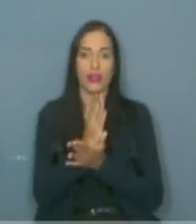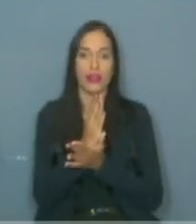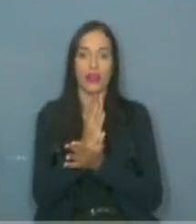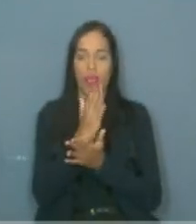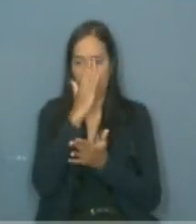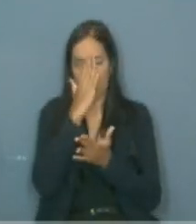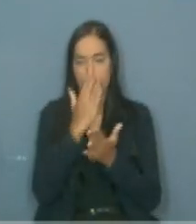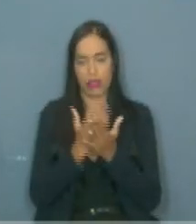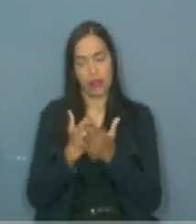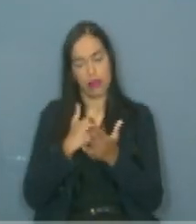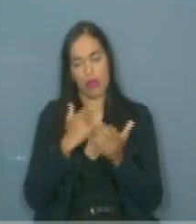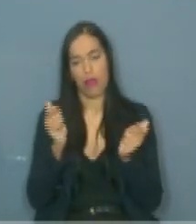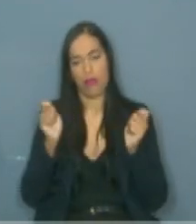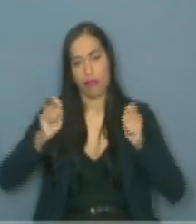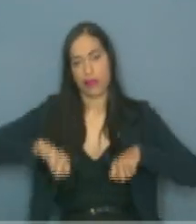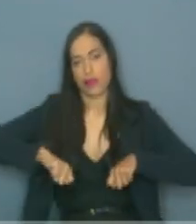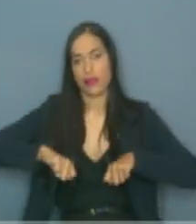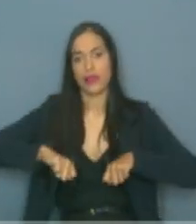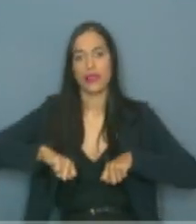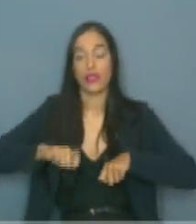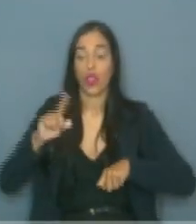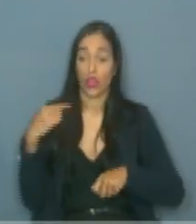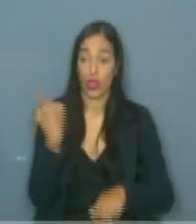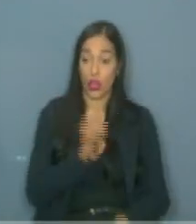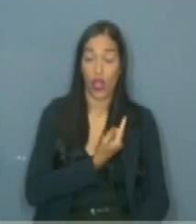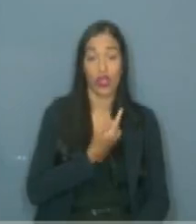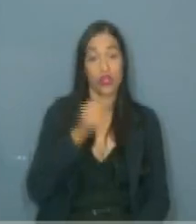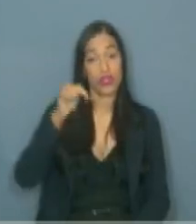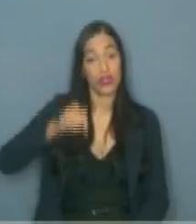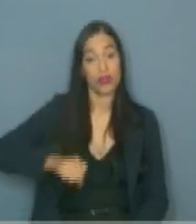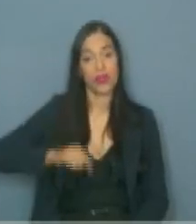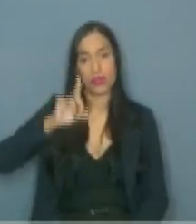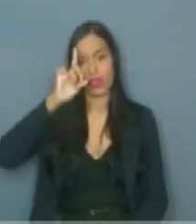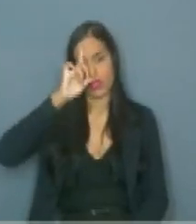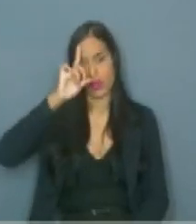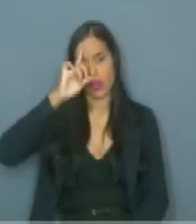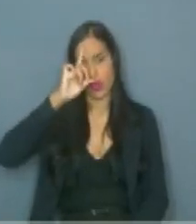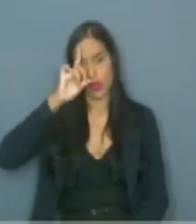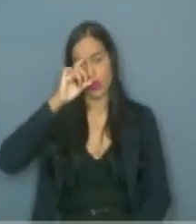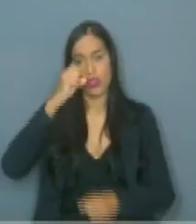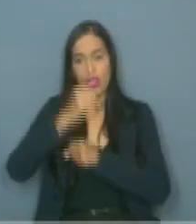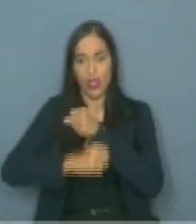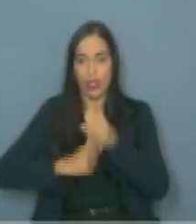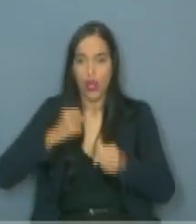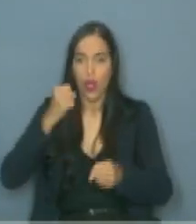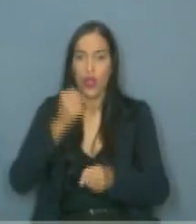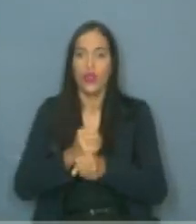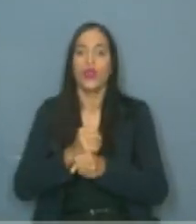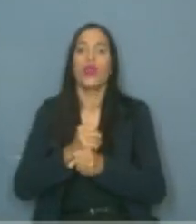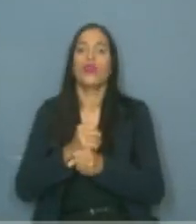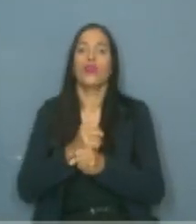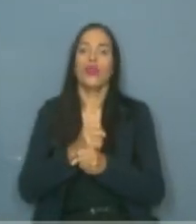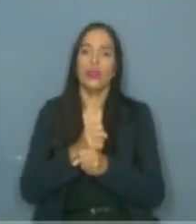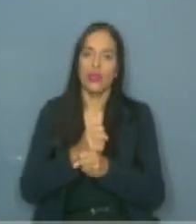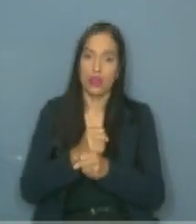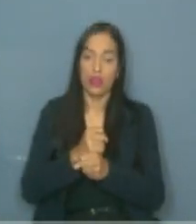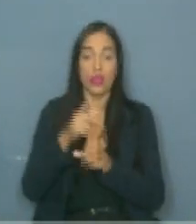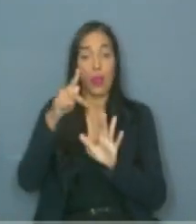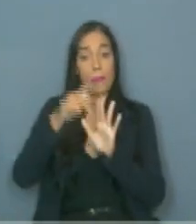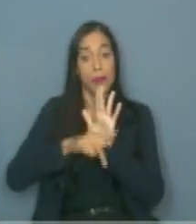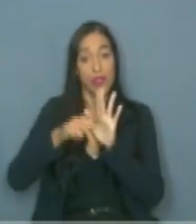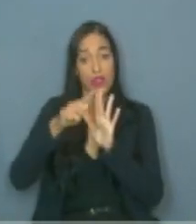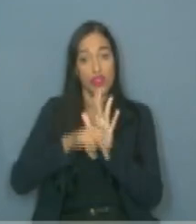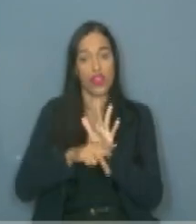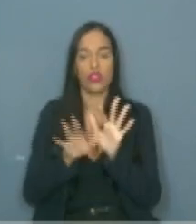chegar à conclusão que nós estamos aqui cotidianamente, ano após ano, carimbando, chancelando um projeto que